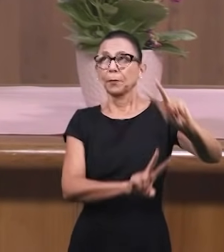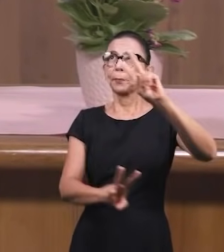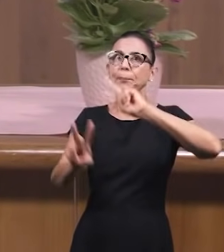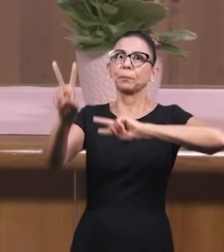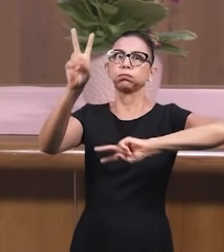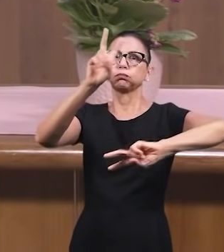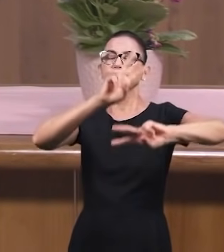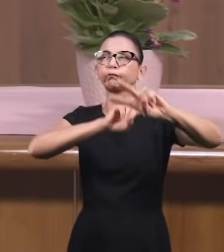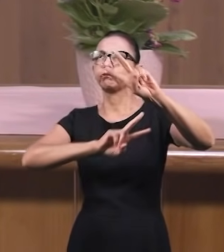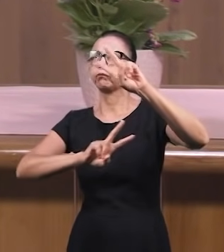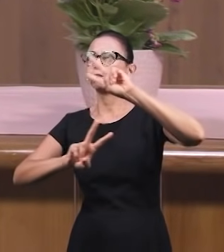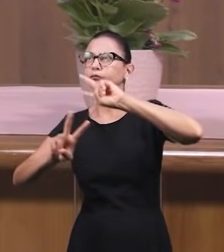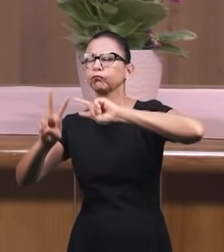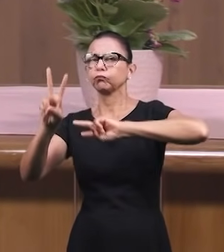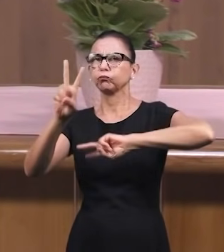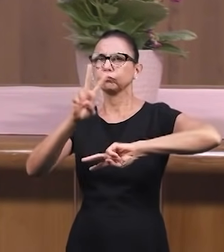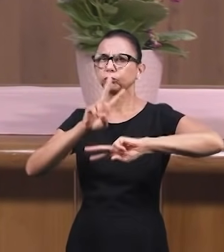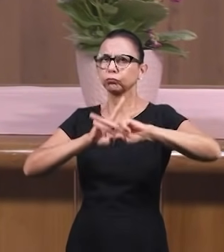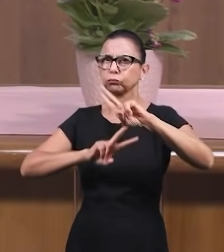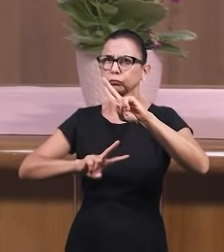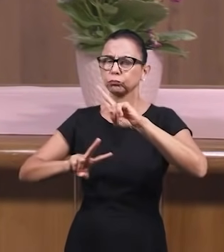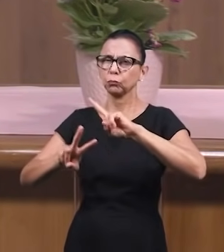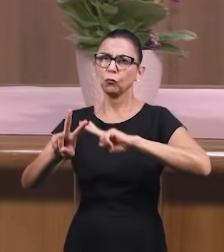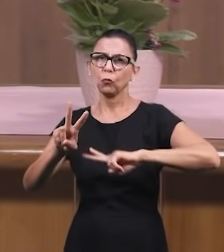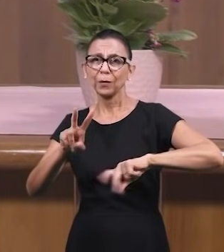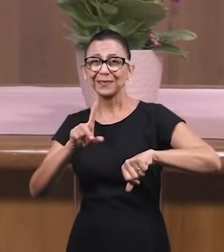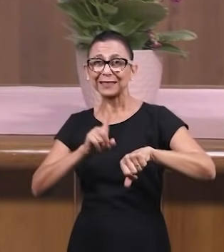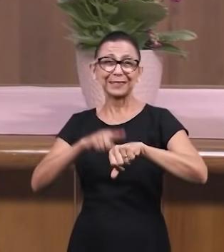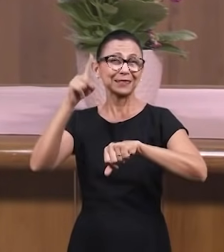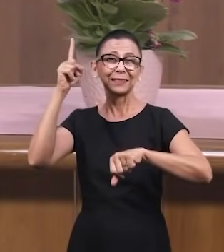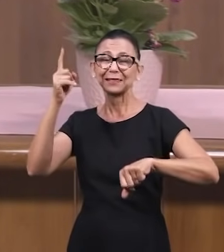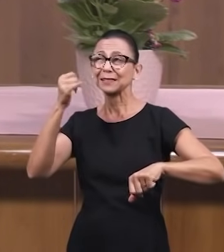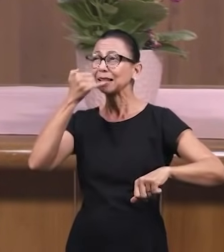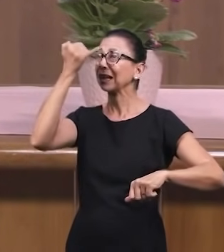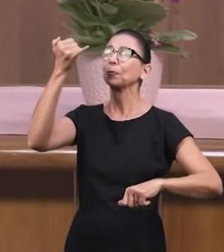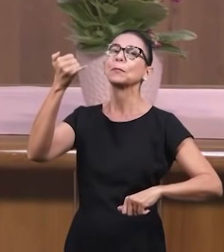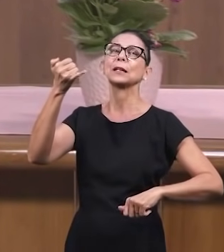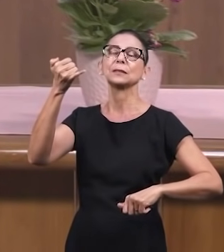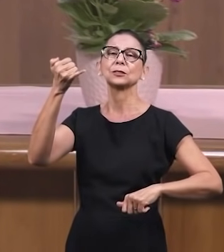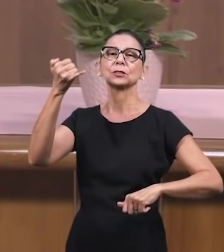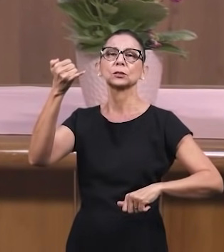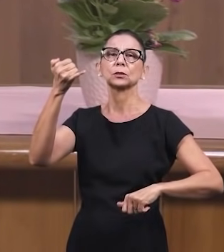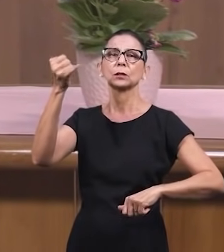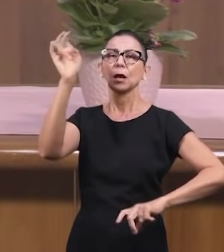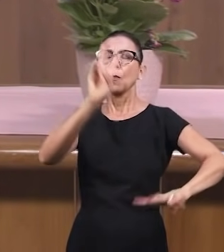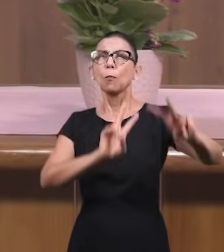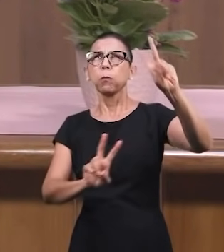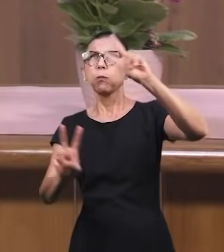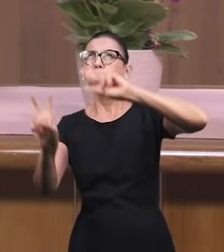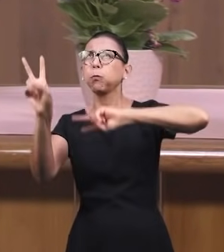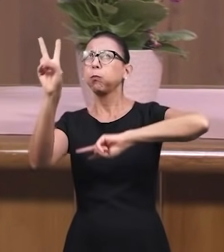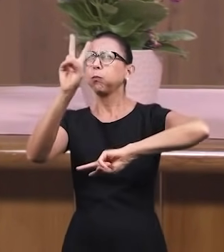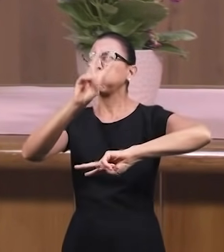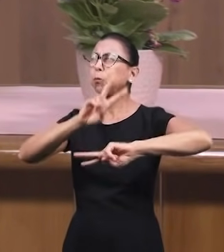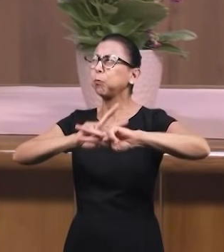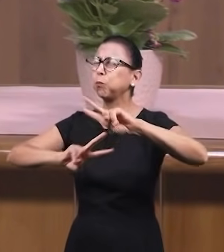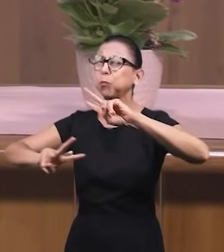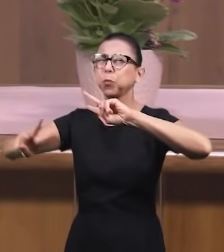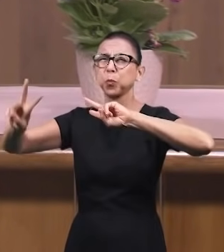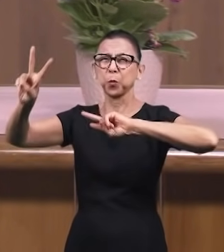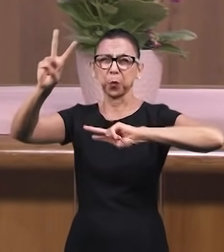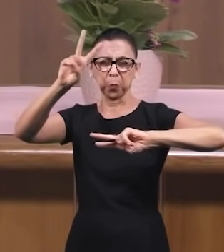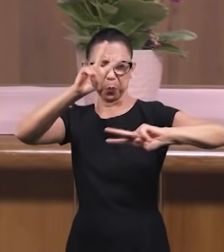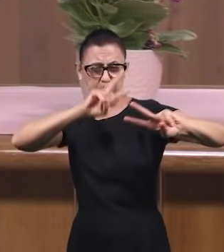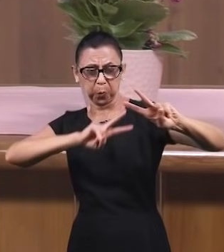forte. Não foi durante toda a trajetória, mas no momento dessa trajetória, houve um vento forte